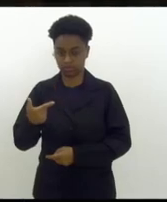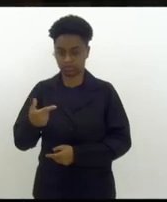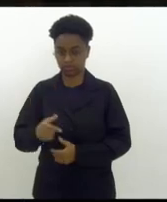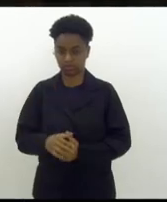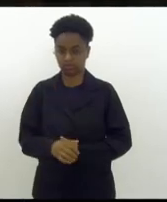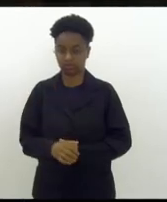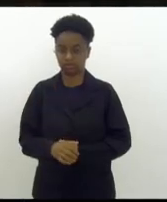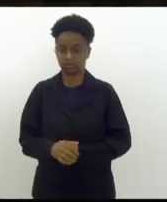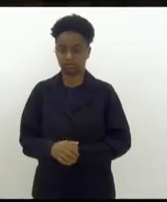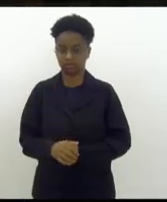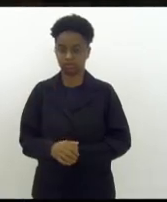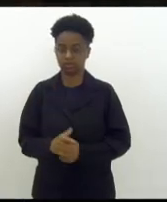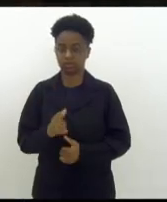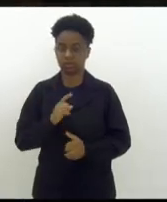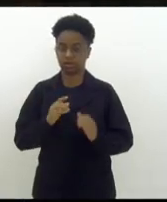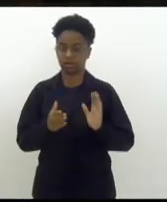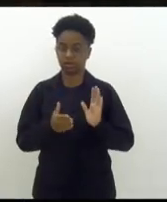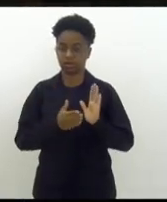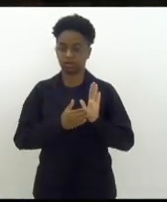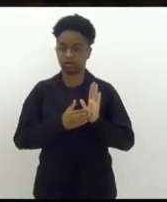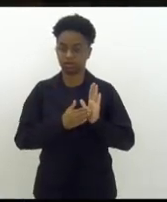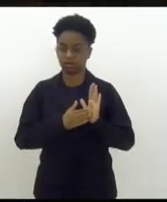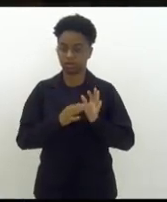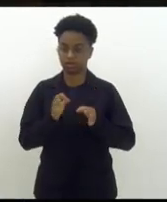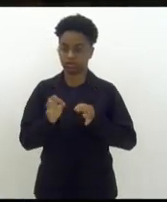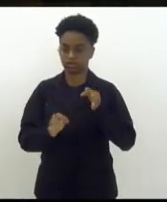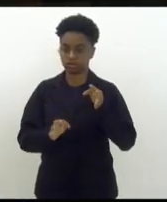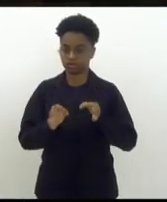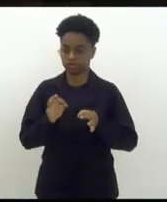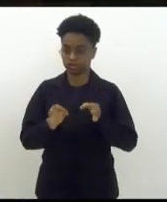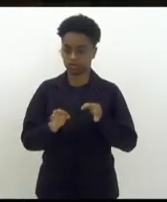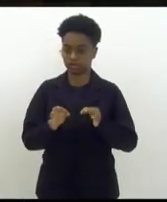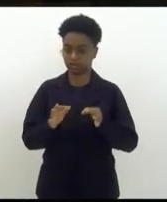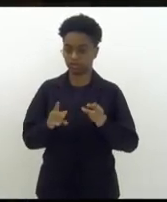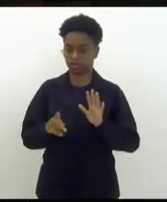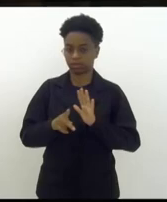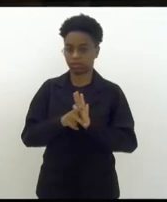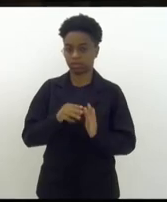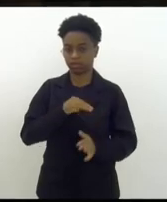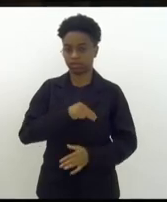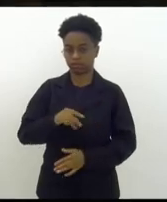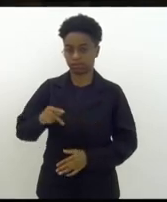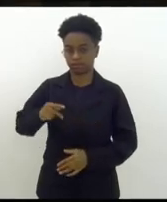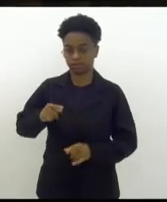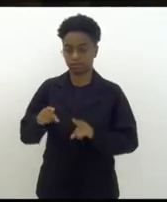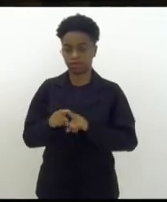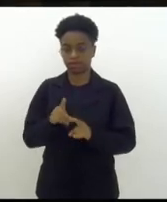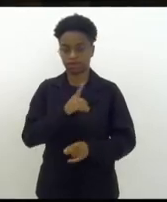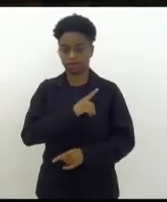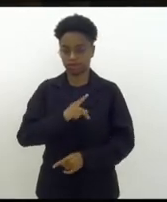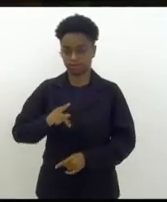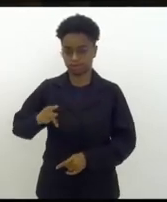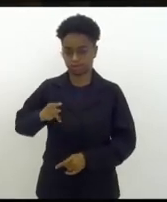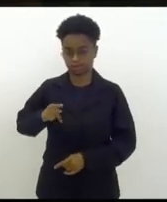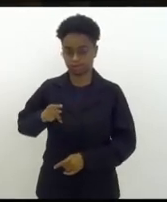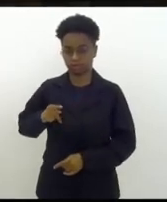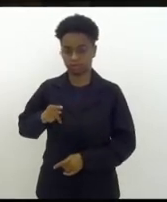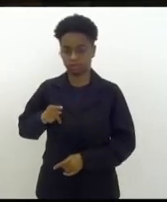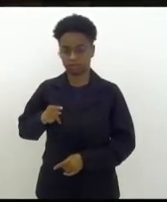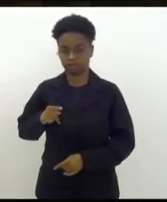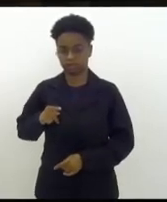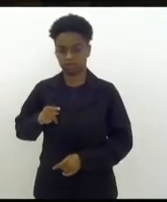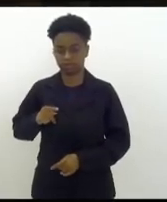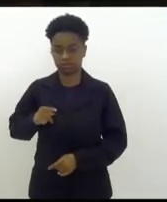à propositura judicial que fez o Ministério Público a defensoria interpôs